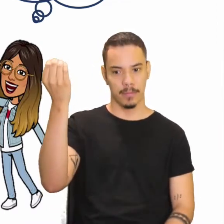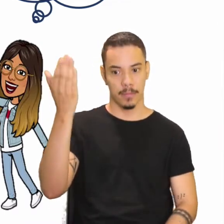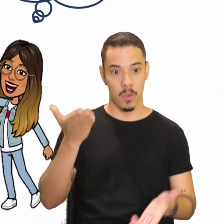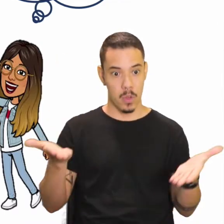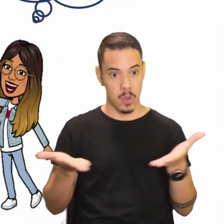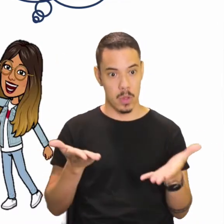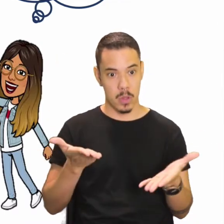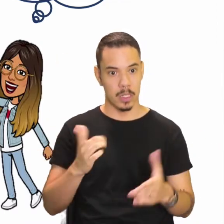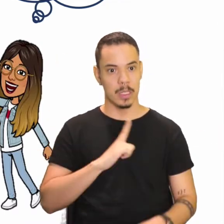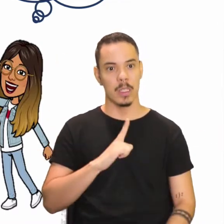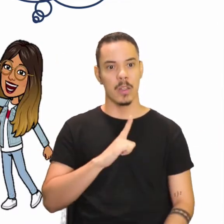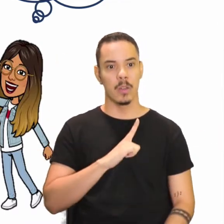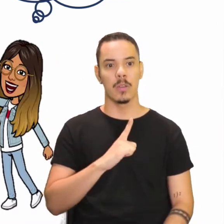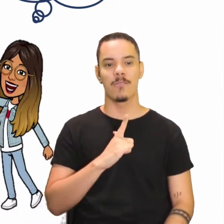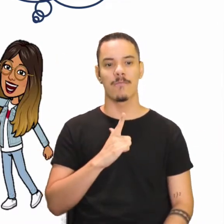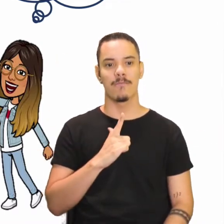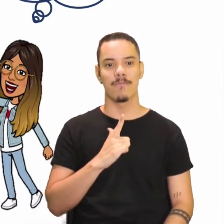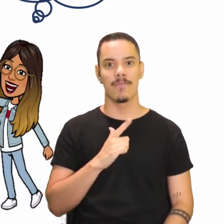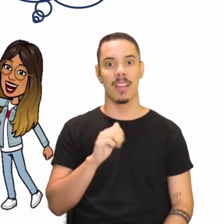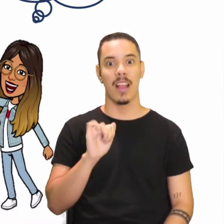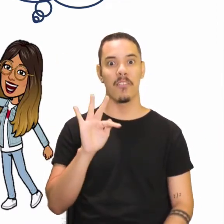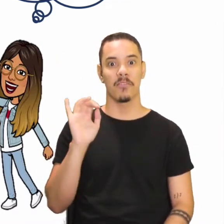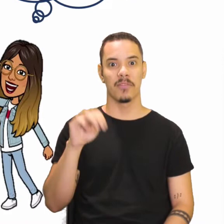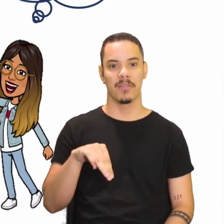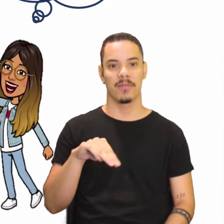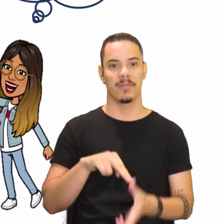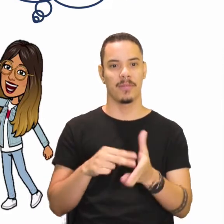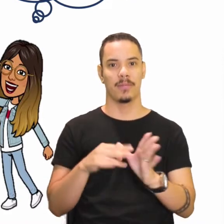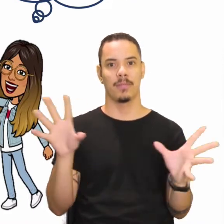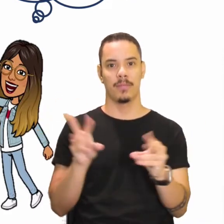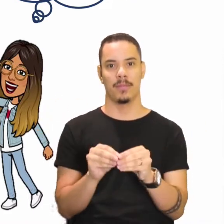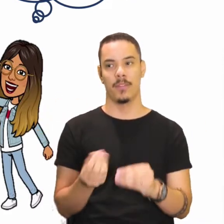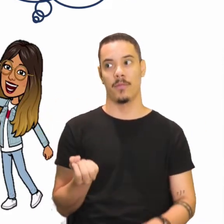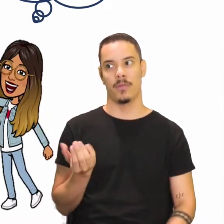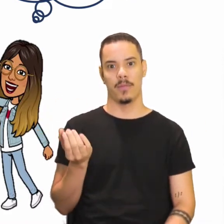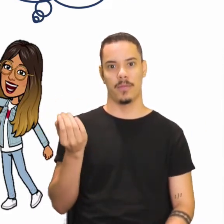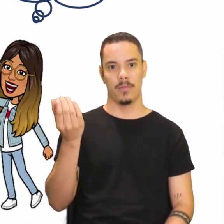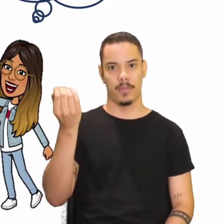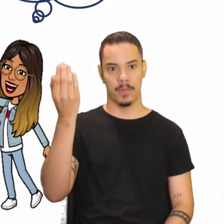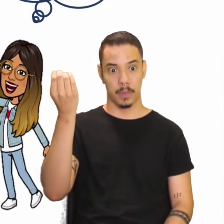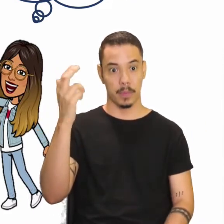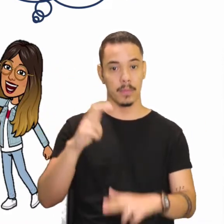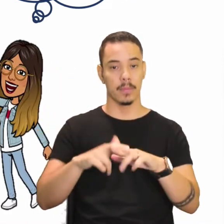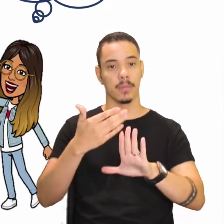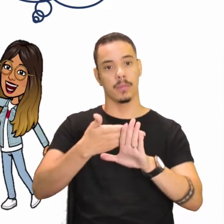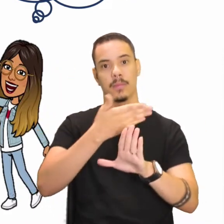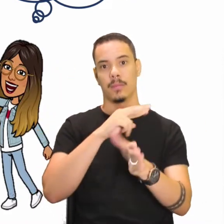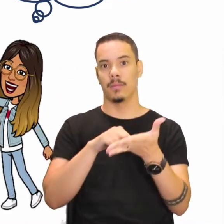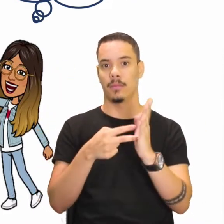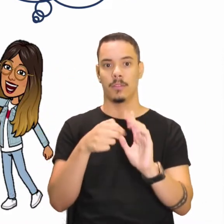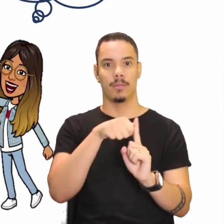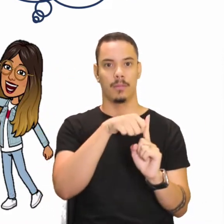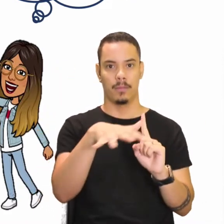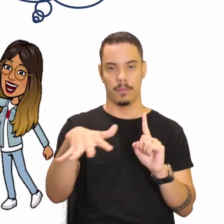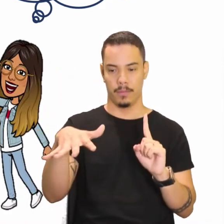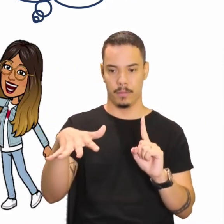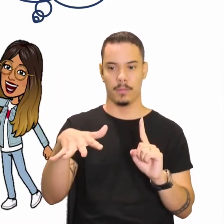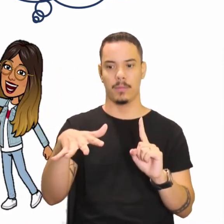hoje estou a fim de viajar. Então, essa daqui no passado, né? Era uma gíria,